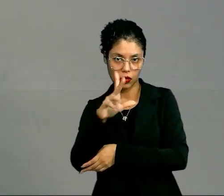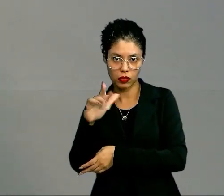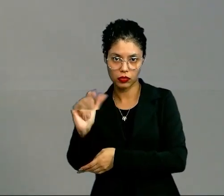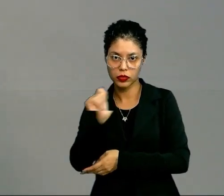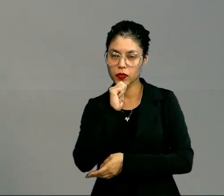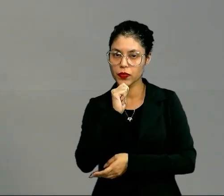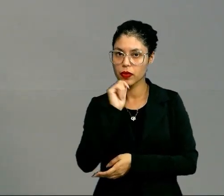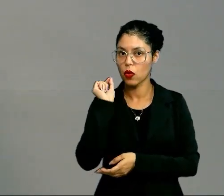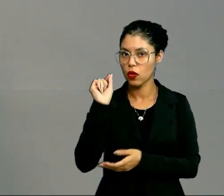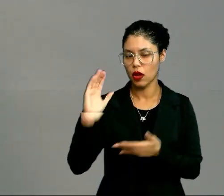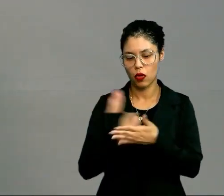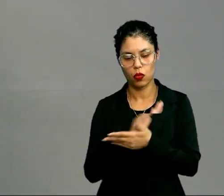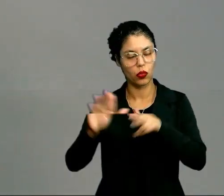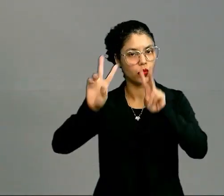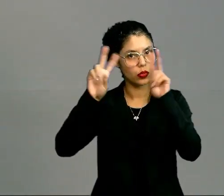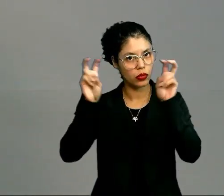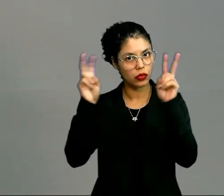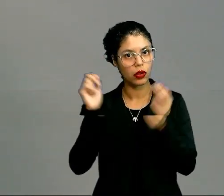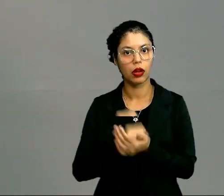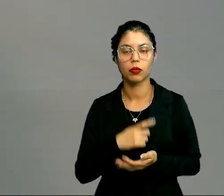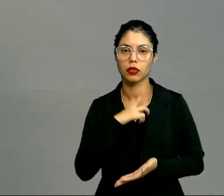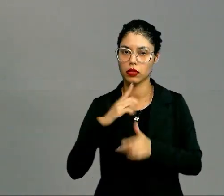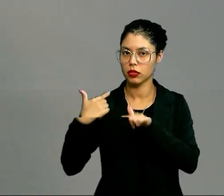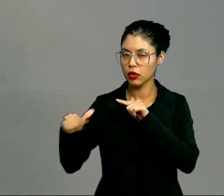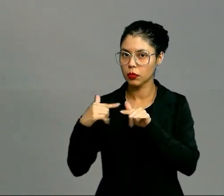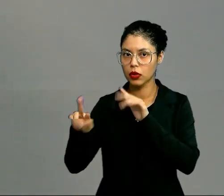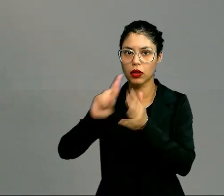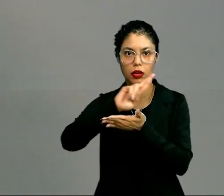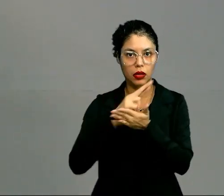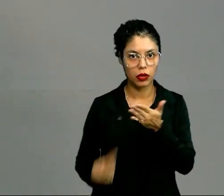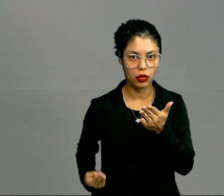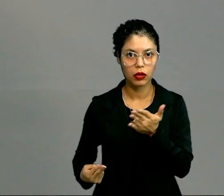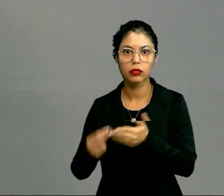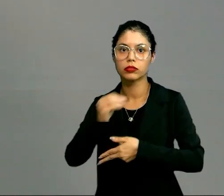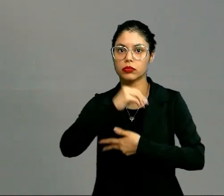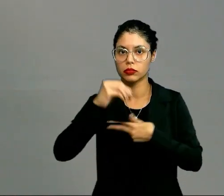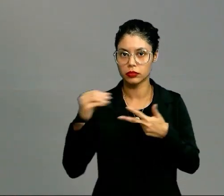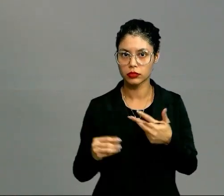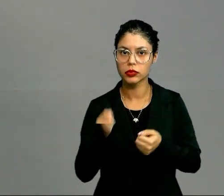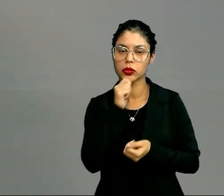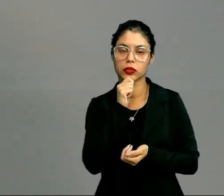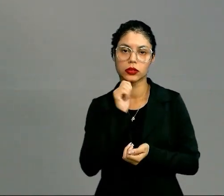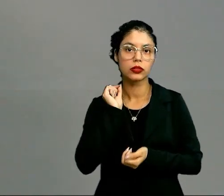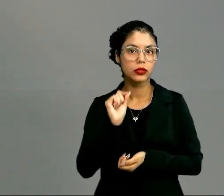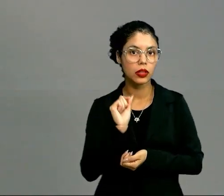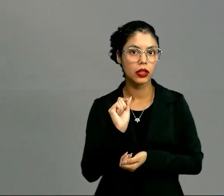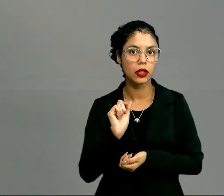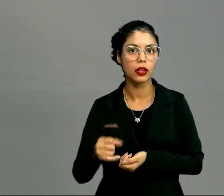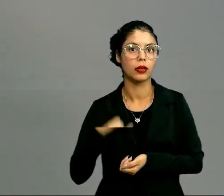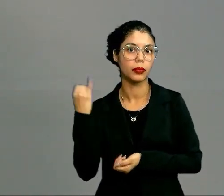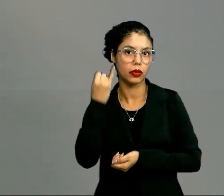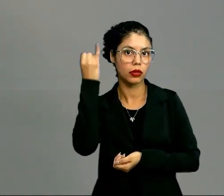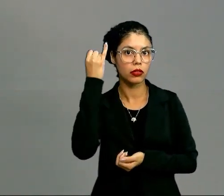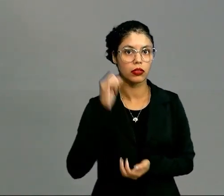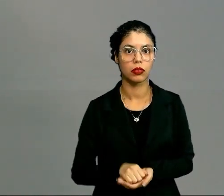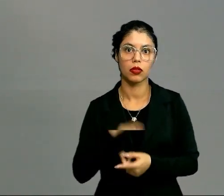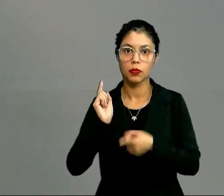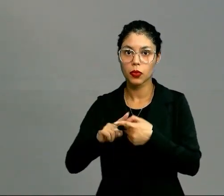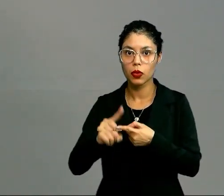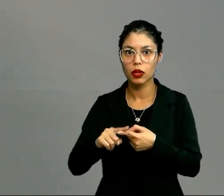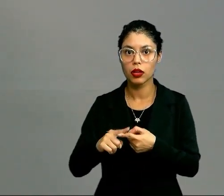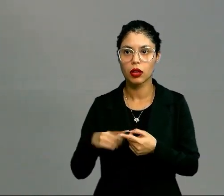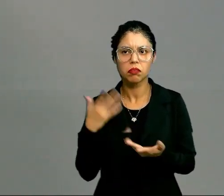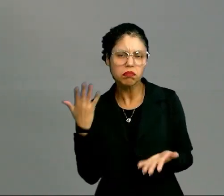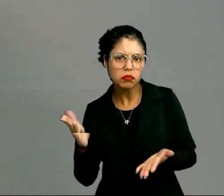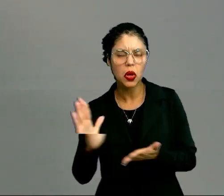e dependendo de alguns temas, quando você vai trabalhar a redação do Enem, a de alusão histórica ela é super importante, porque